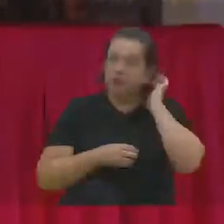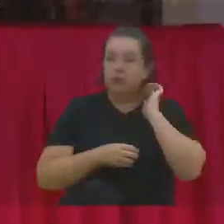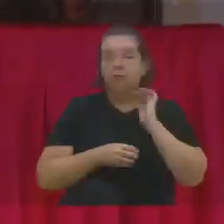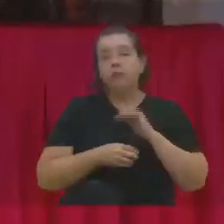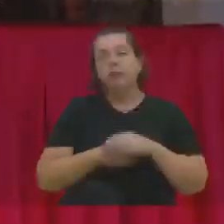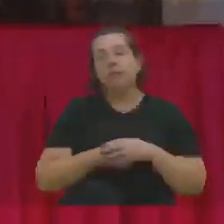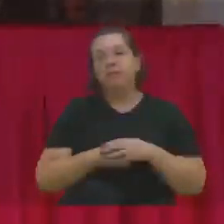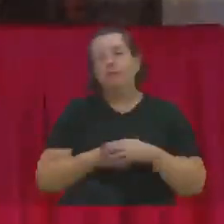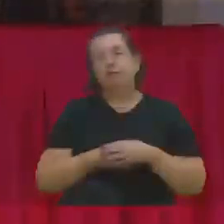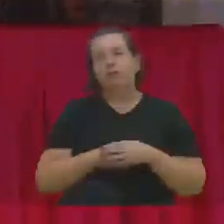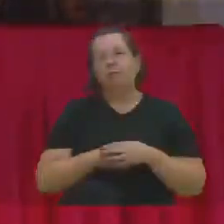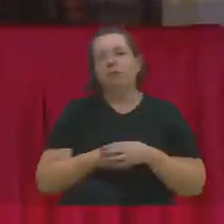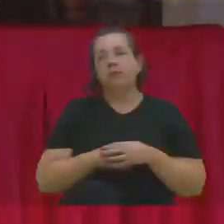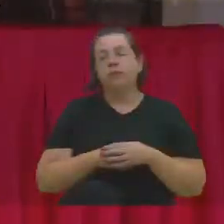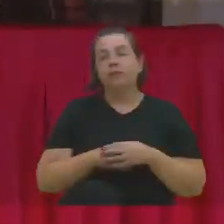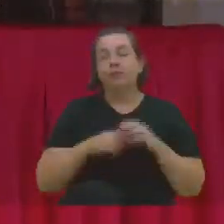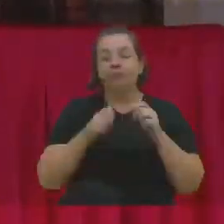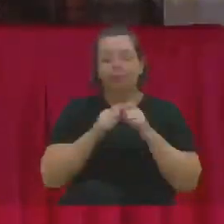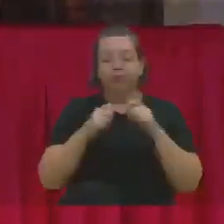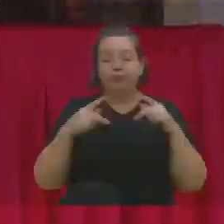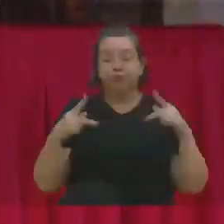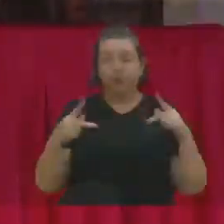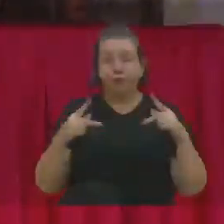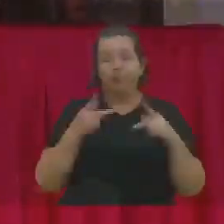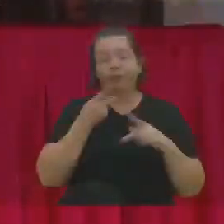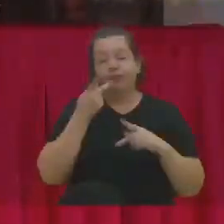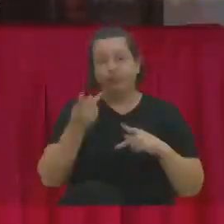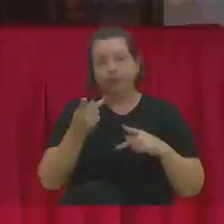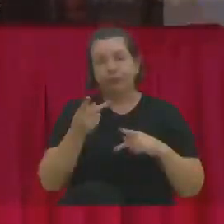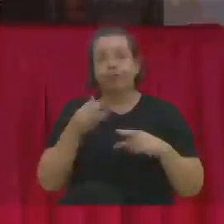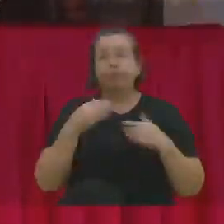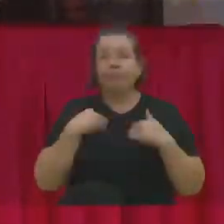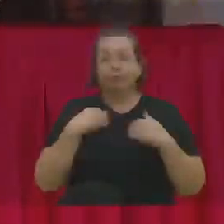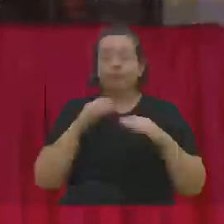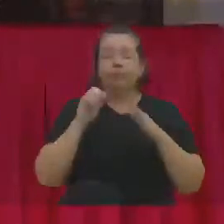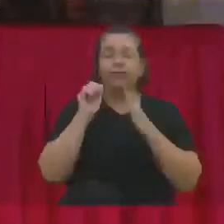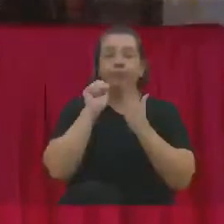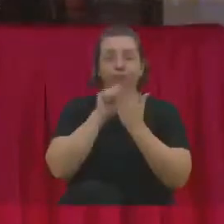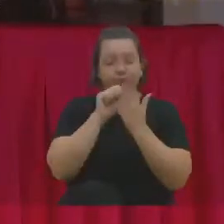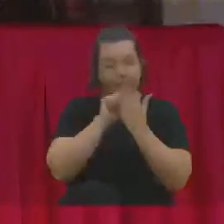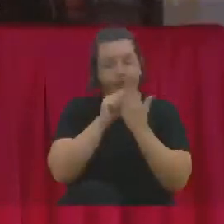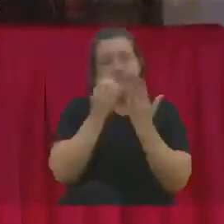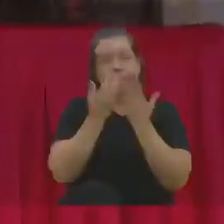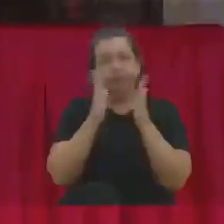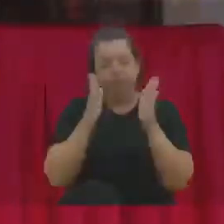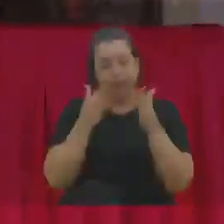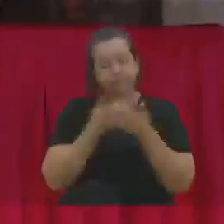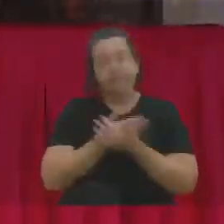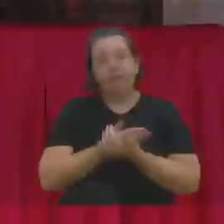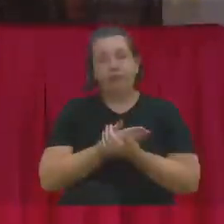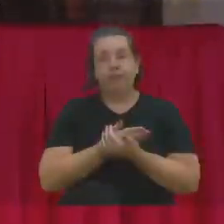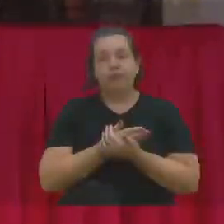O livro de Apocalipse diz assim: eis que estou à porta e bato.